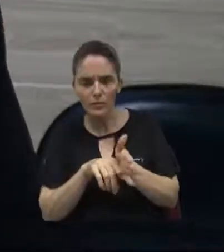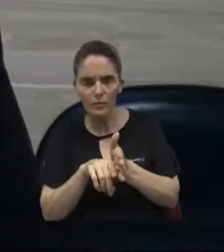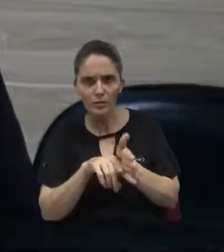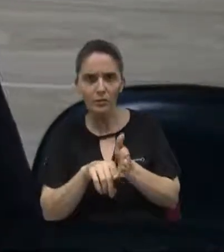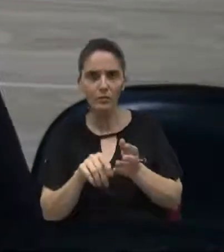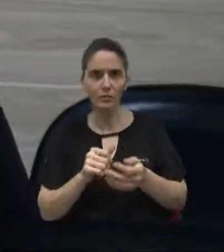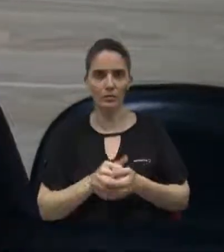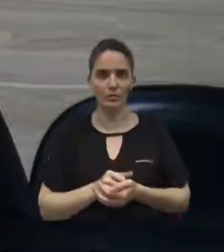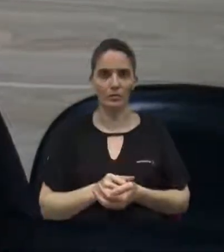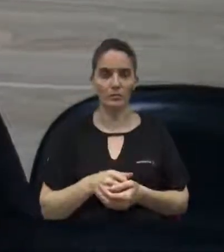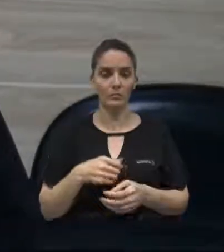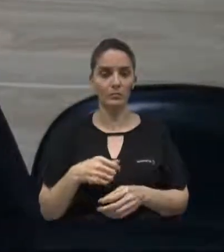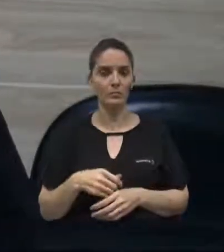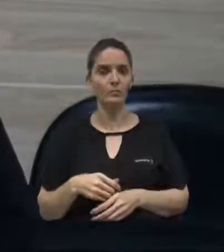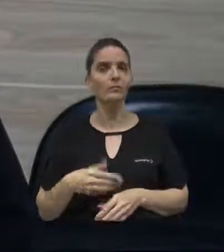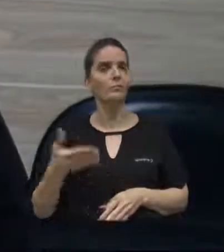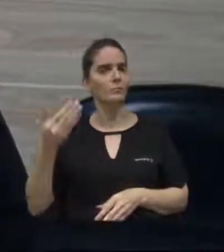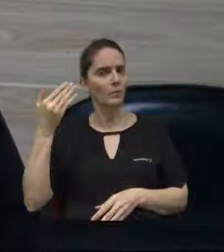Século XX,